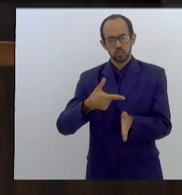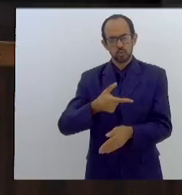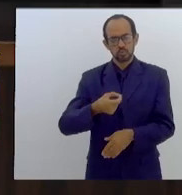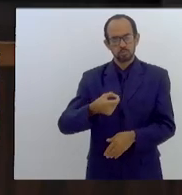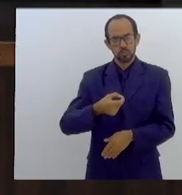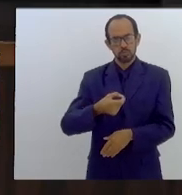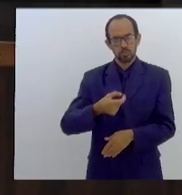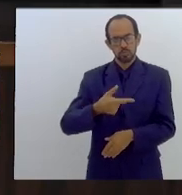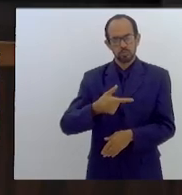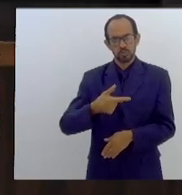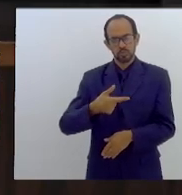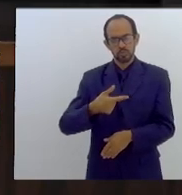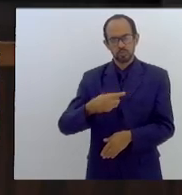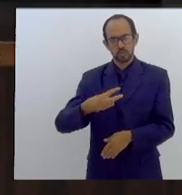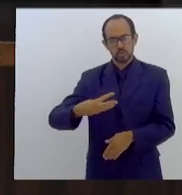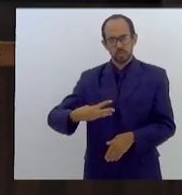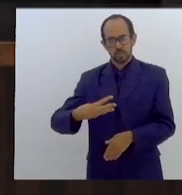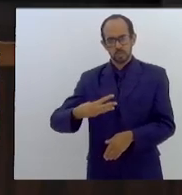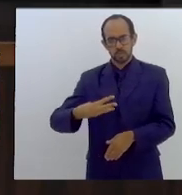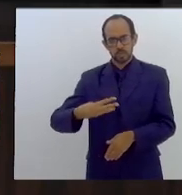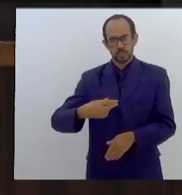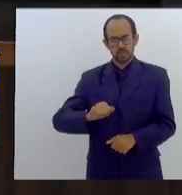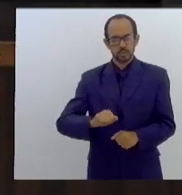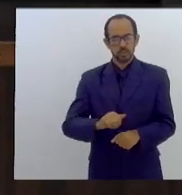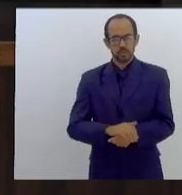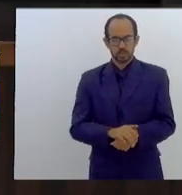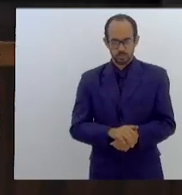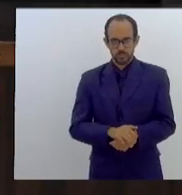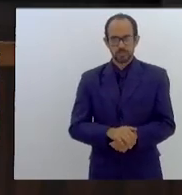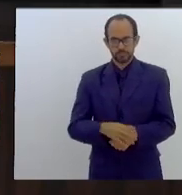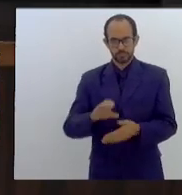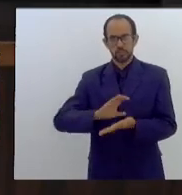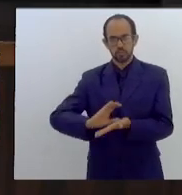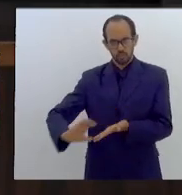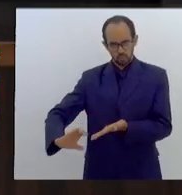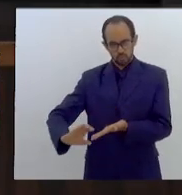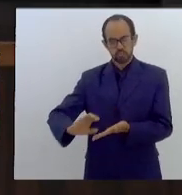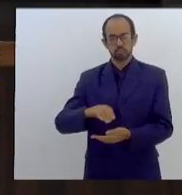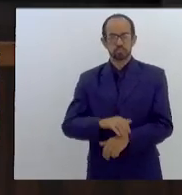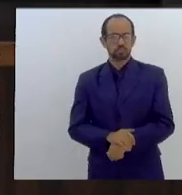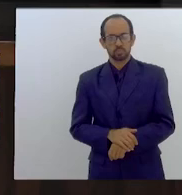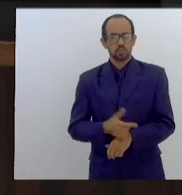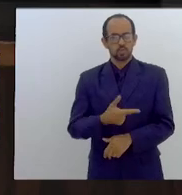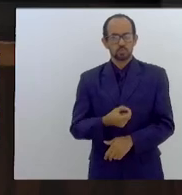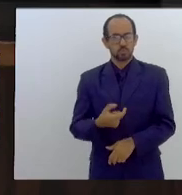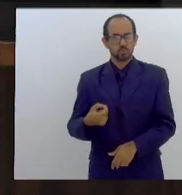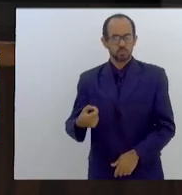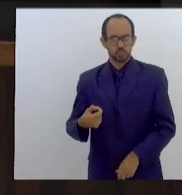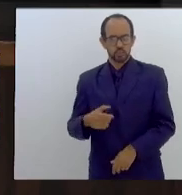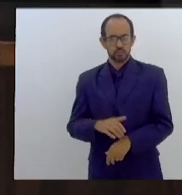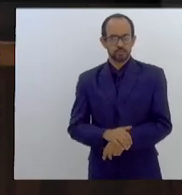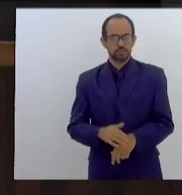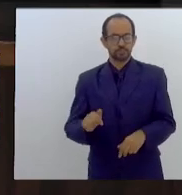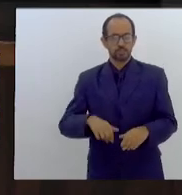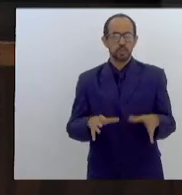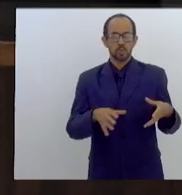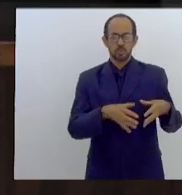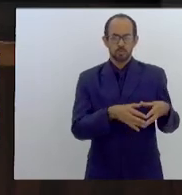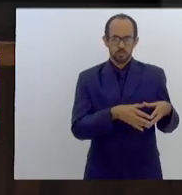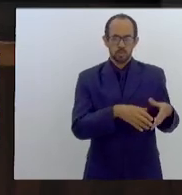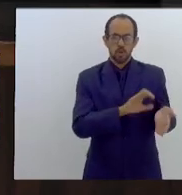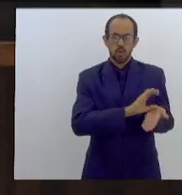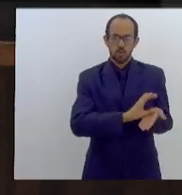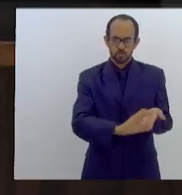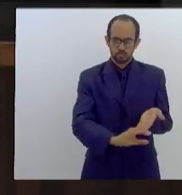Plurianual 2020-23, instituído pela Lei 8.730, de 24 de janeiro de 2020. Parecer da Comissão de Orçamento, Finanças, Fiscalização